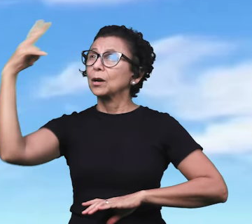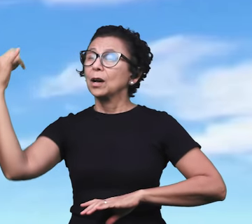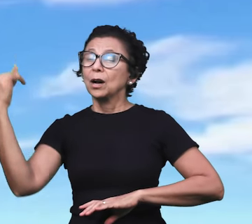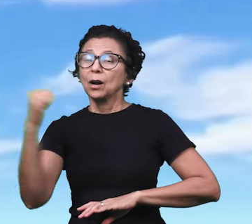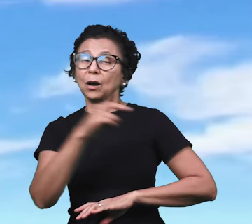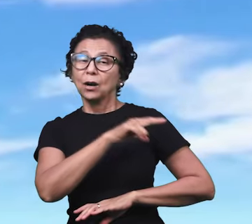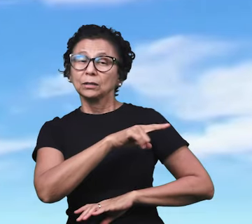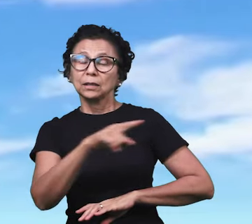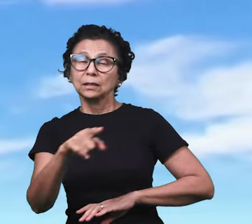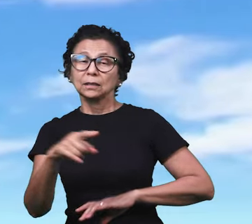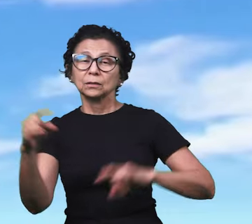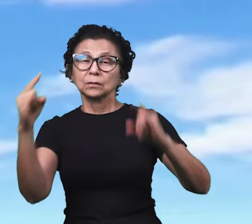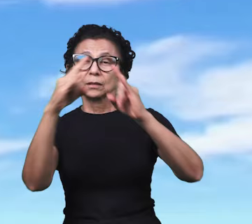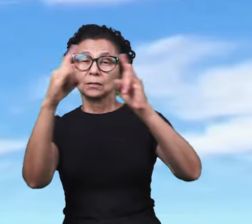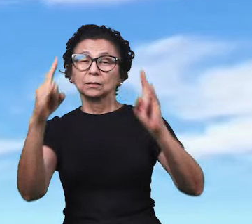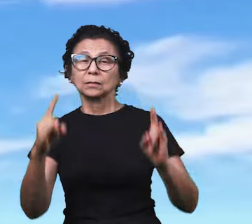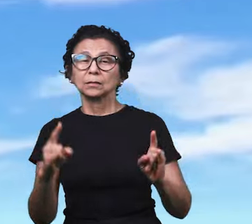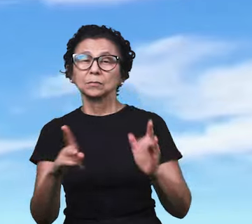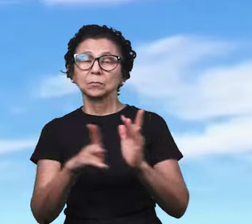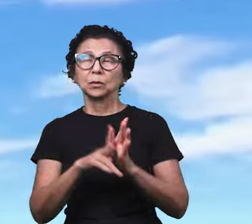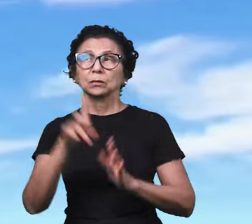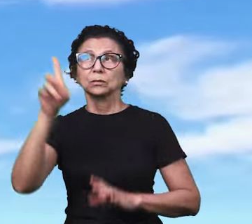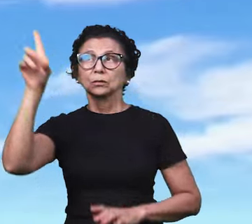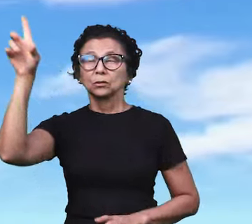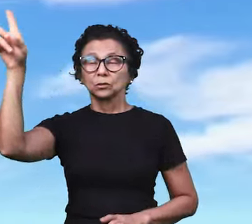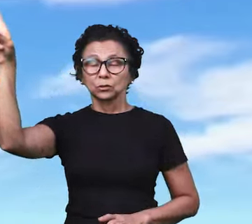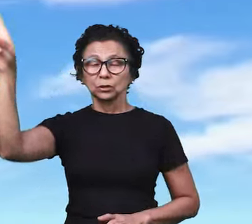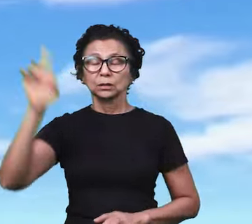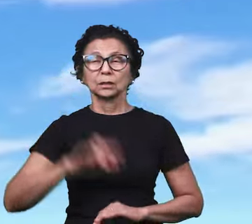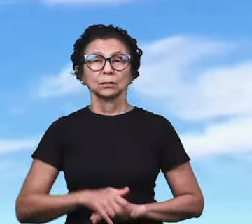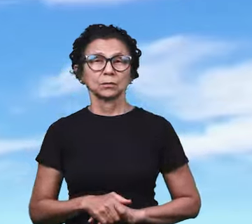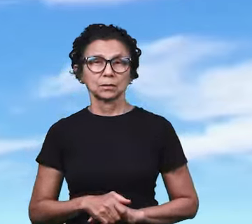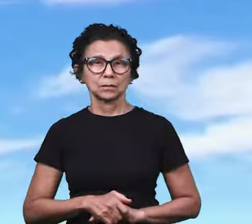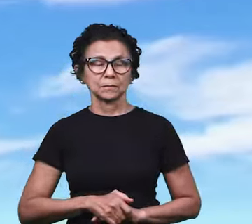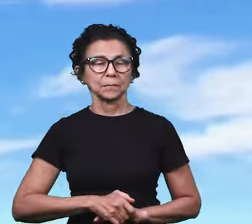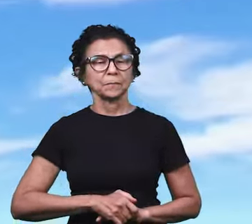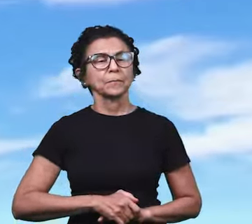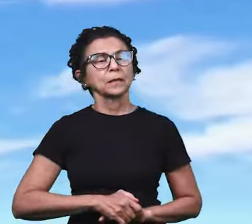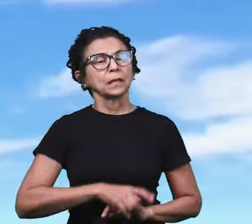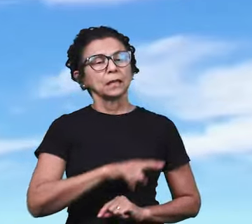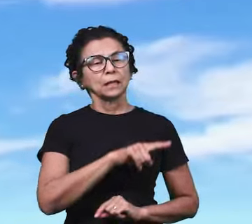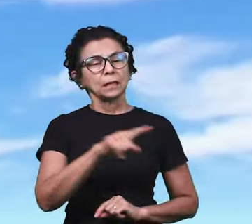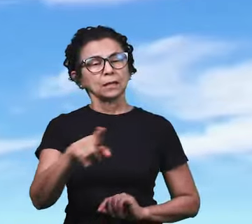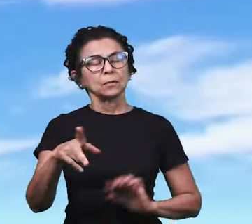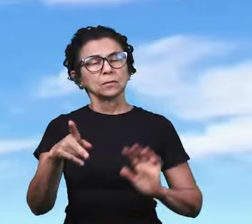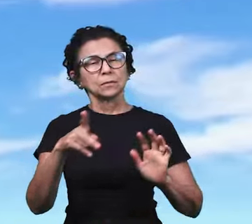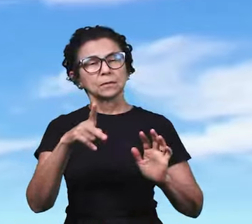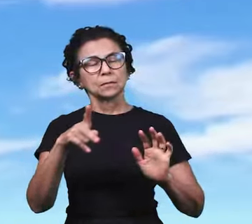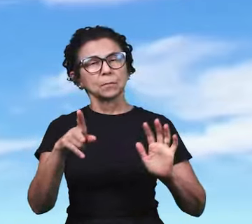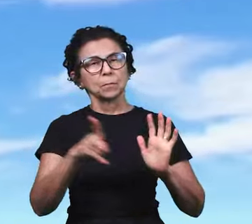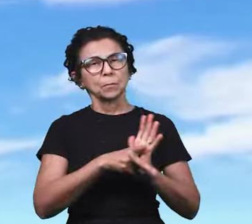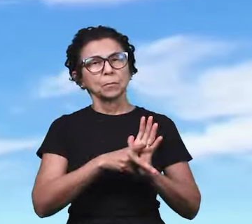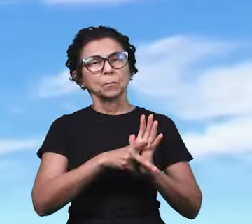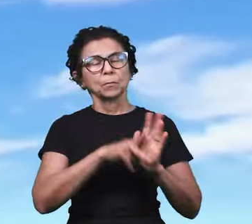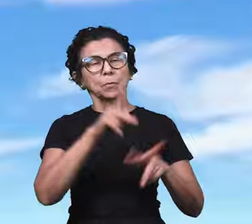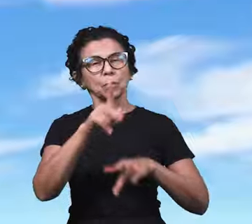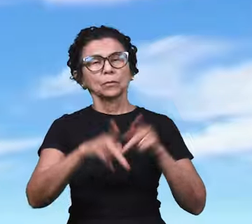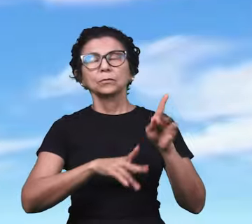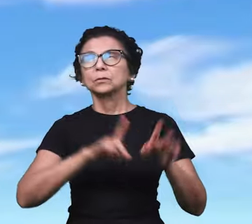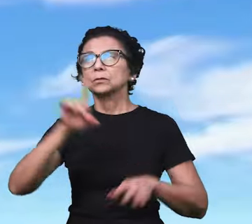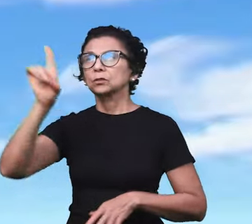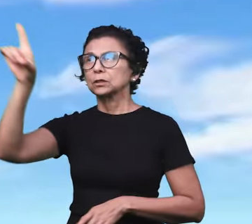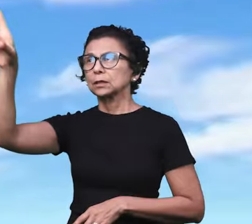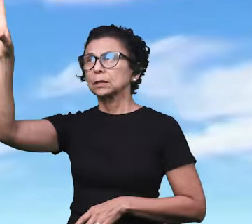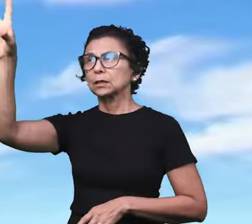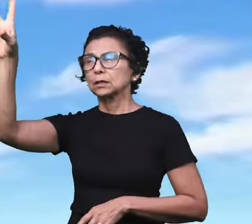os homens, pois com eles habitará, e eles serão o seu povo, e o mesmo Deus estará com eles,